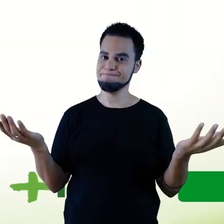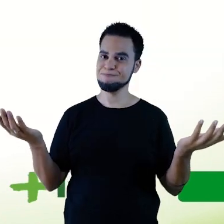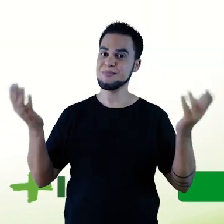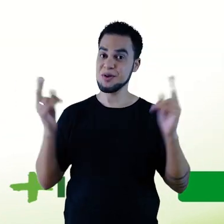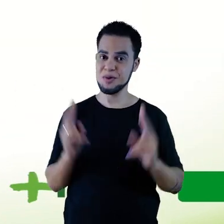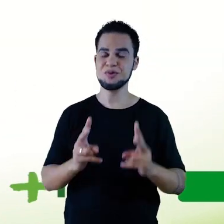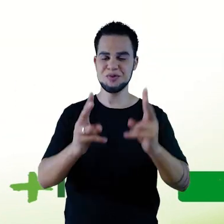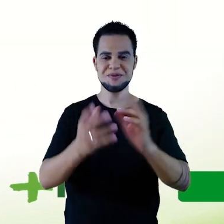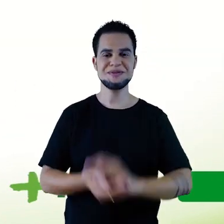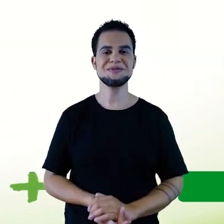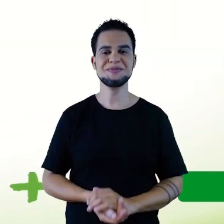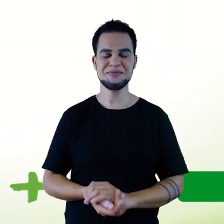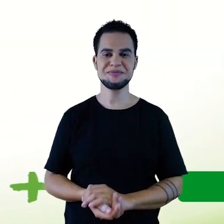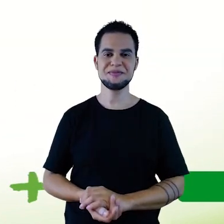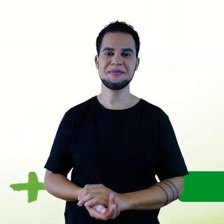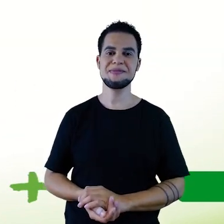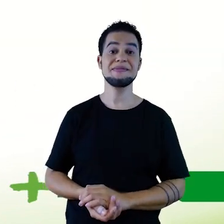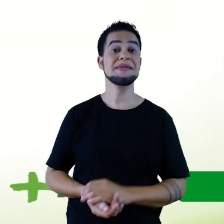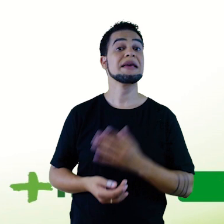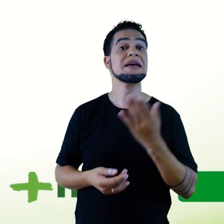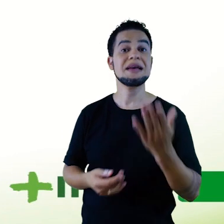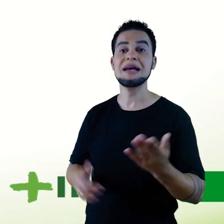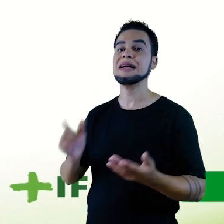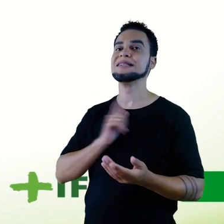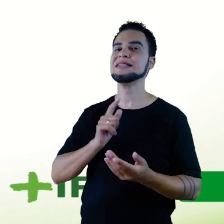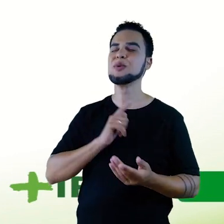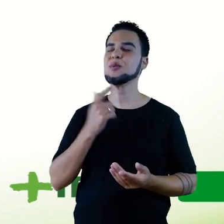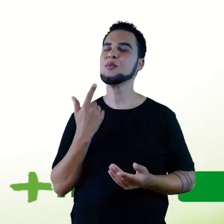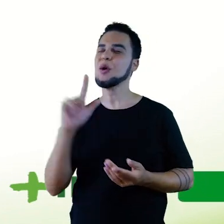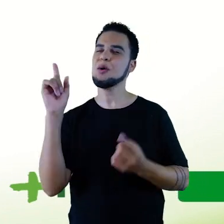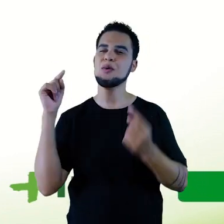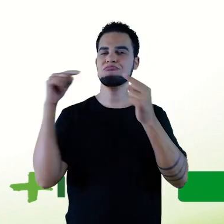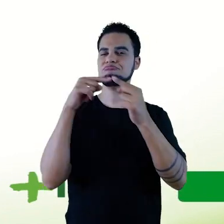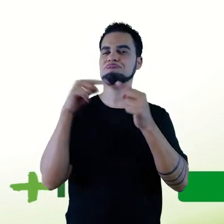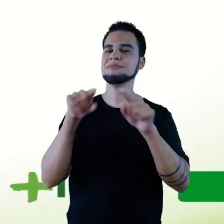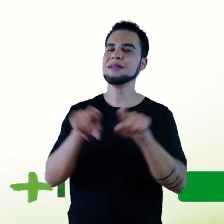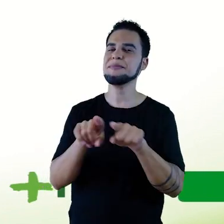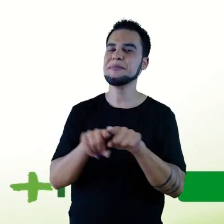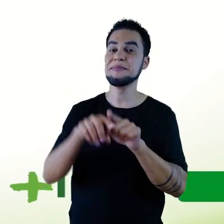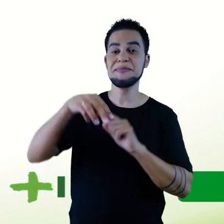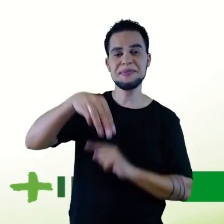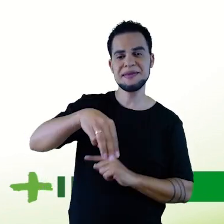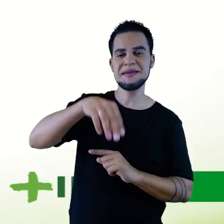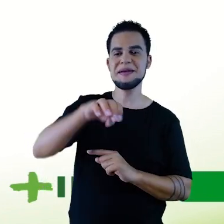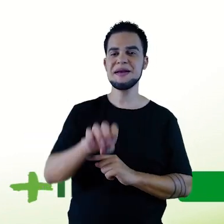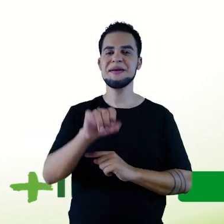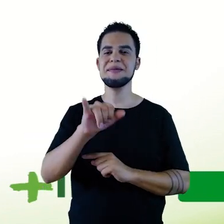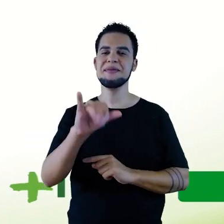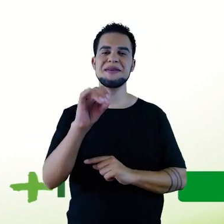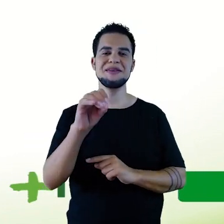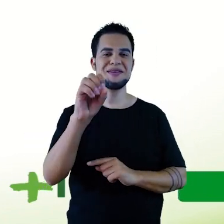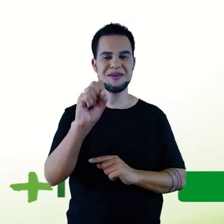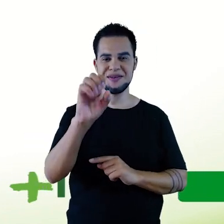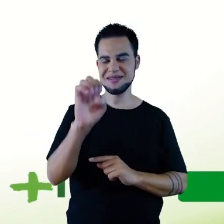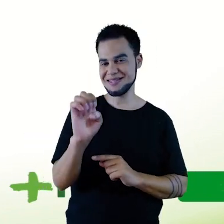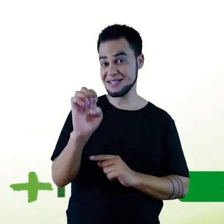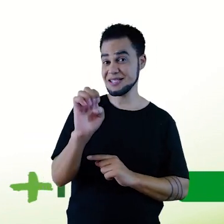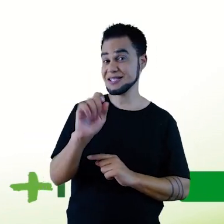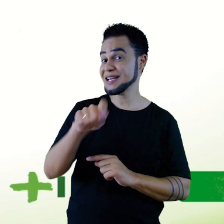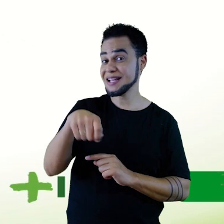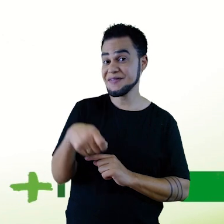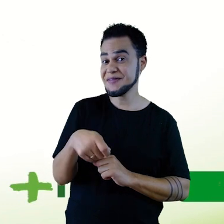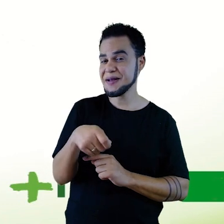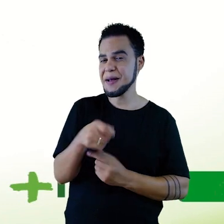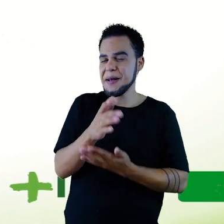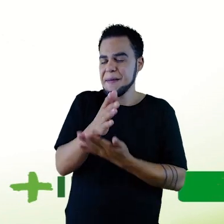Pessoal, continuando. Agora, além da mitose, existe um outro tipo que a gente chama meiose. Ô, pessoal, olha que nome fácil de entender, ó.